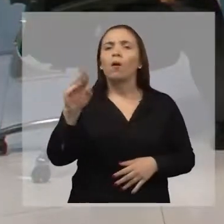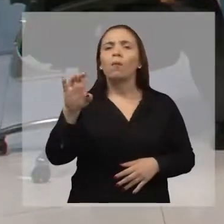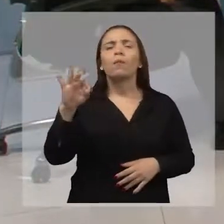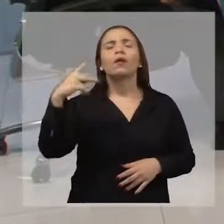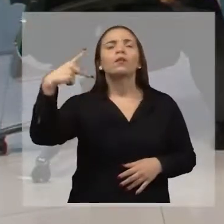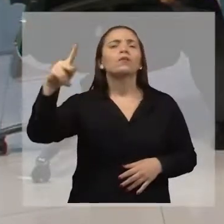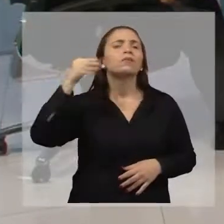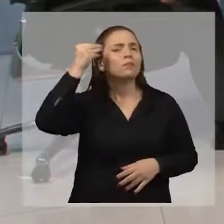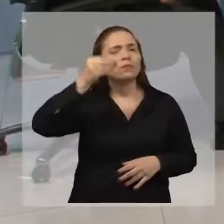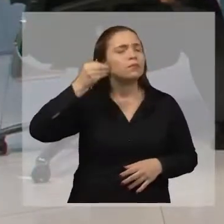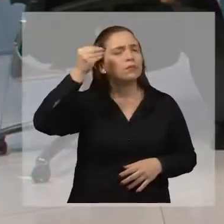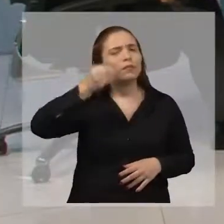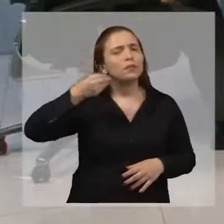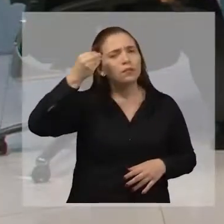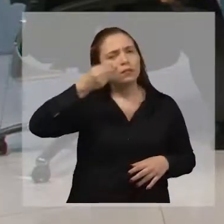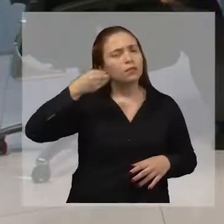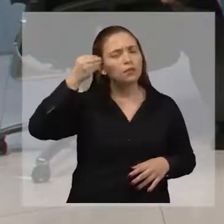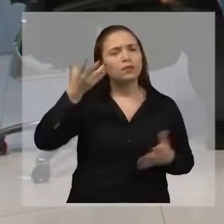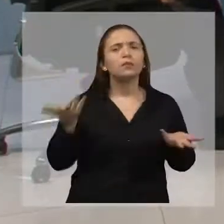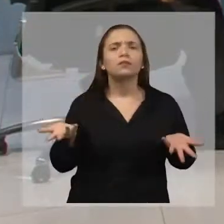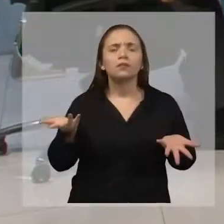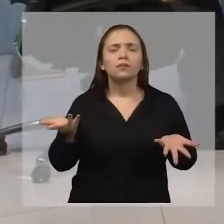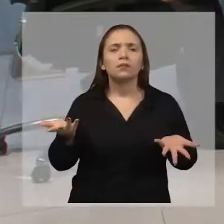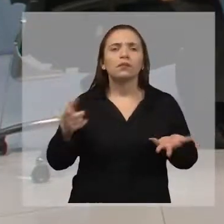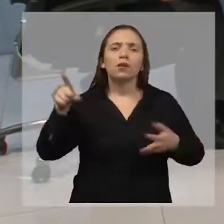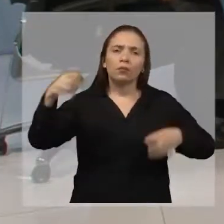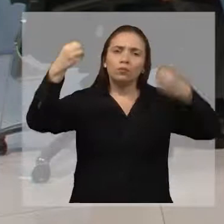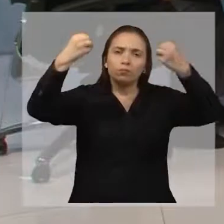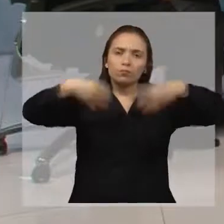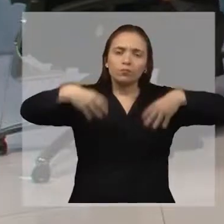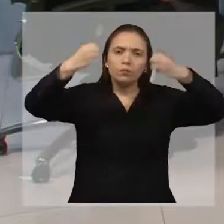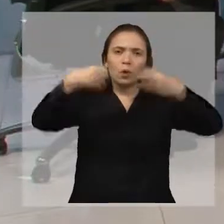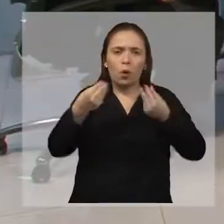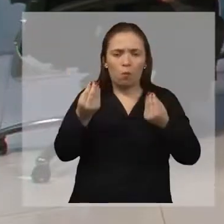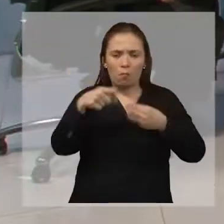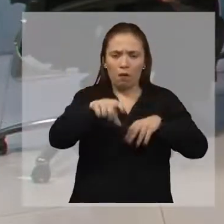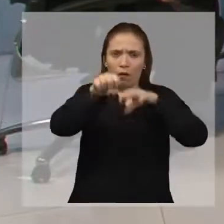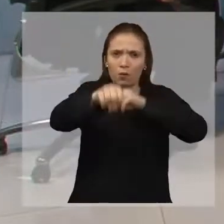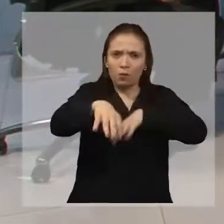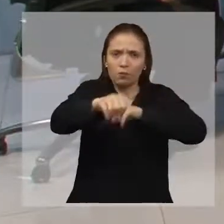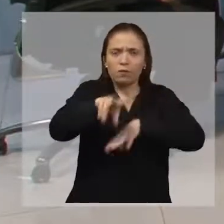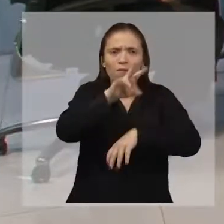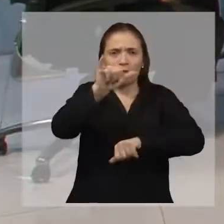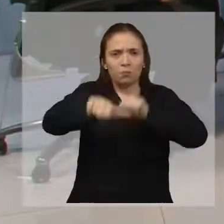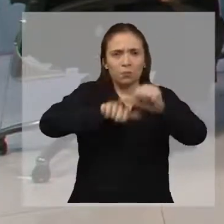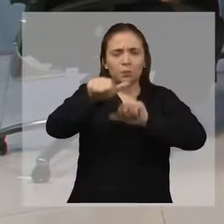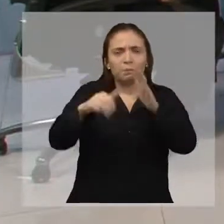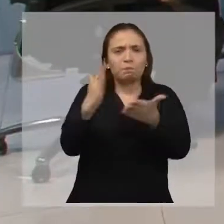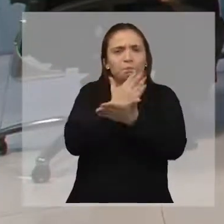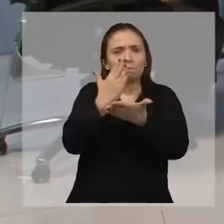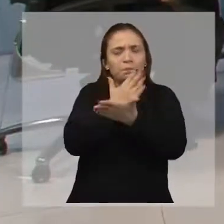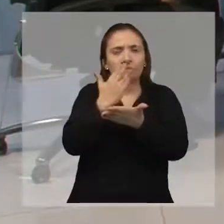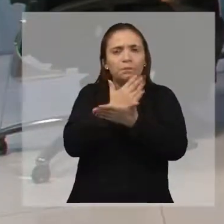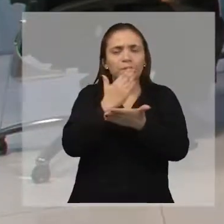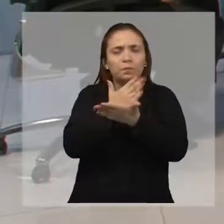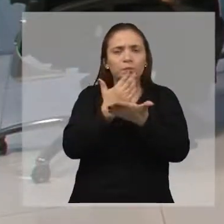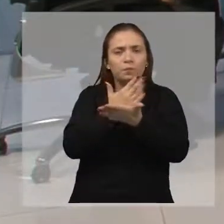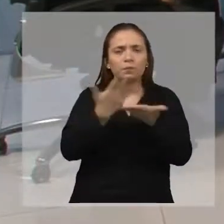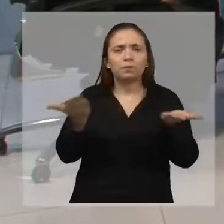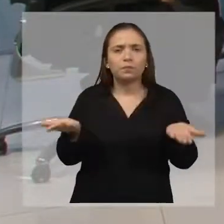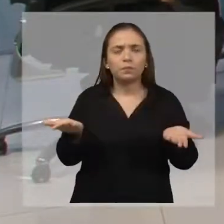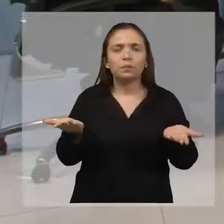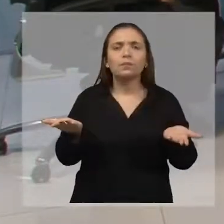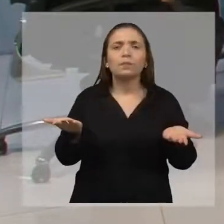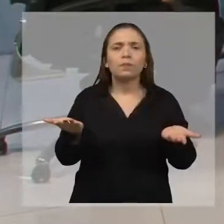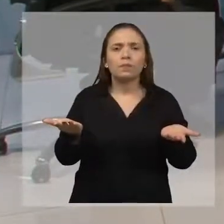qual a perspectiva que temos para a nossa educação, para a nossa sociedade brasileira, quando temos à frente dos destinos da